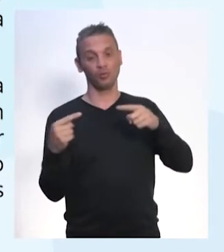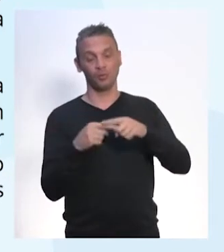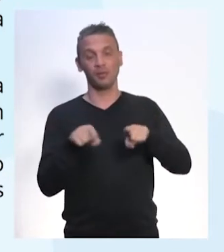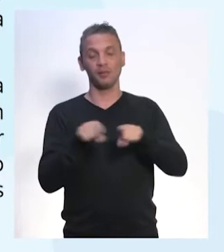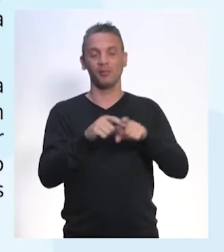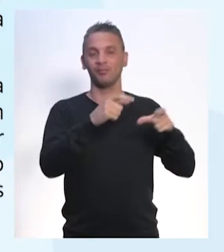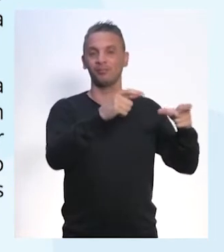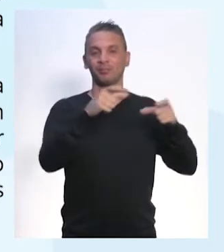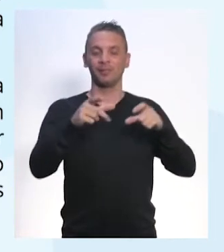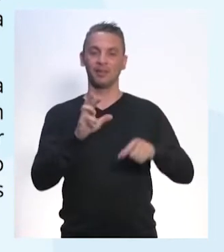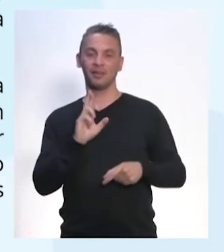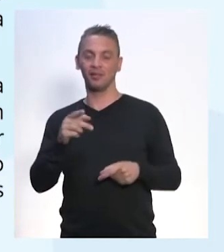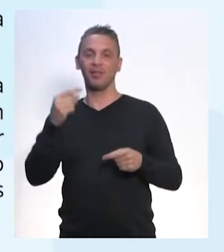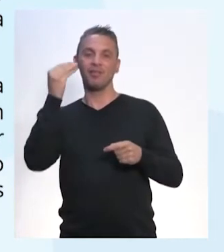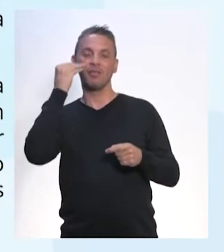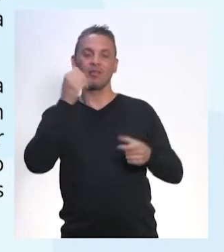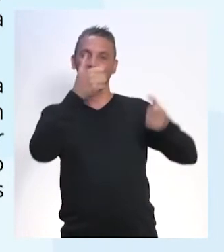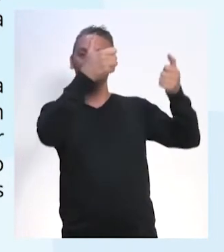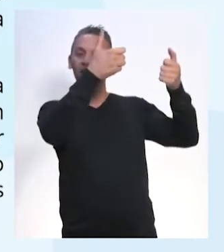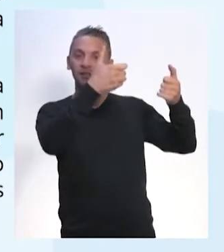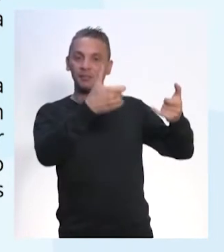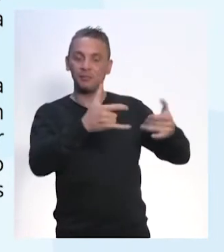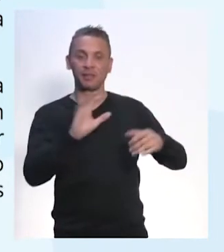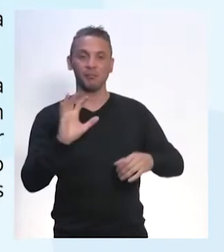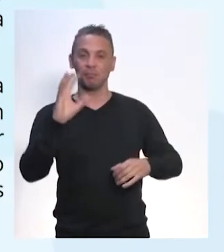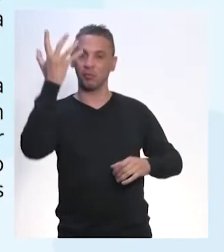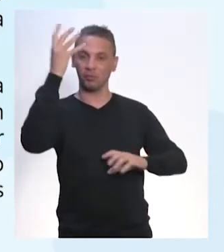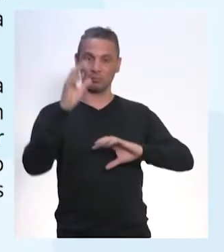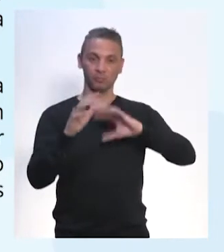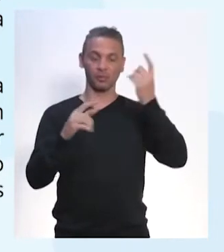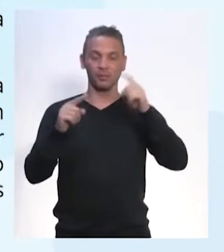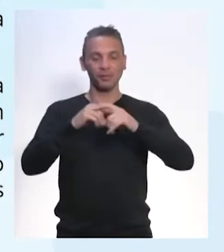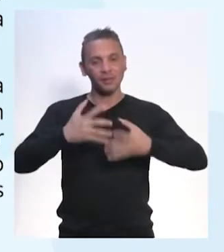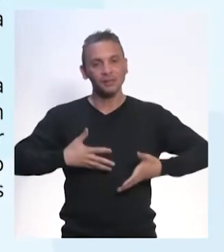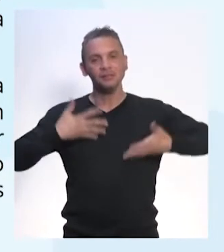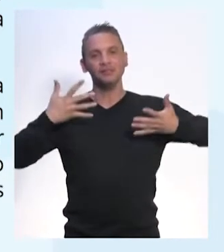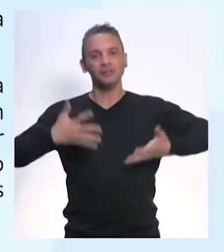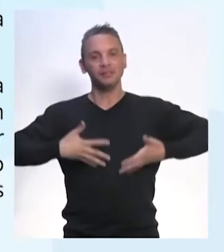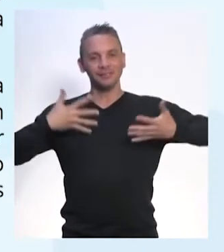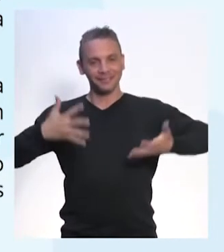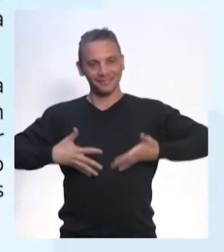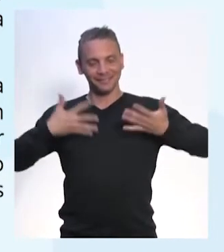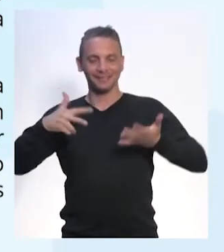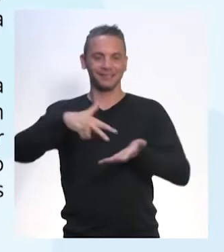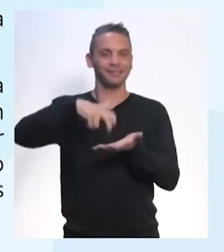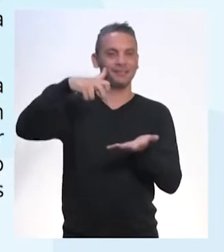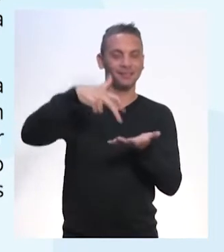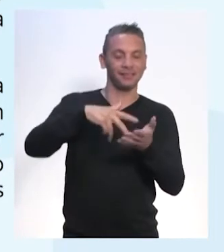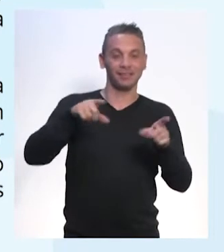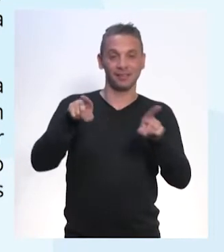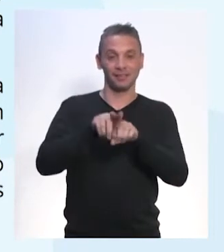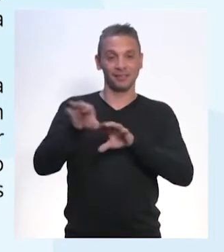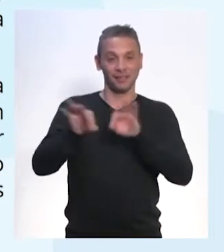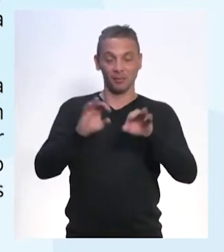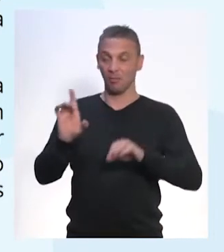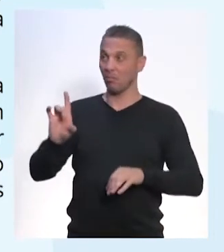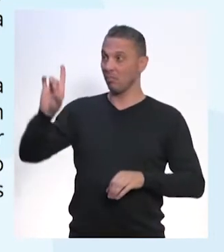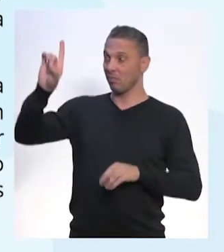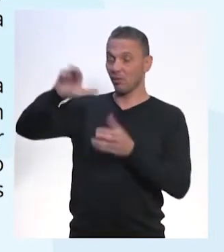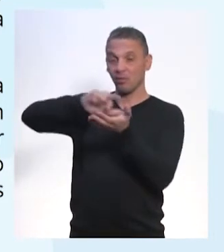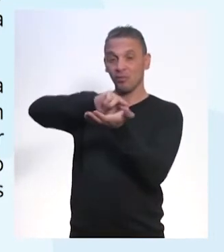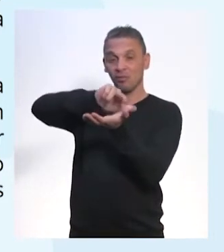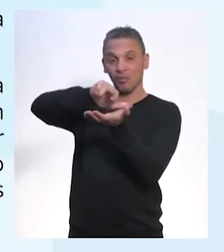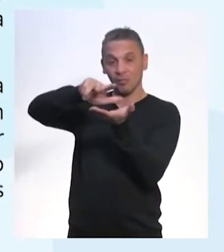rituais que buscavam explicar os fenômenos naturais por meio da alegria por meio da alegoria aí de deuses e